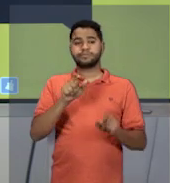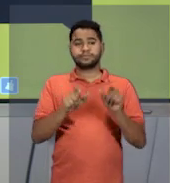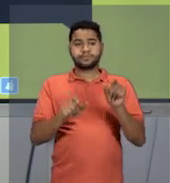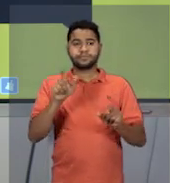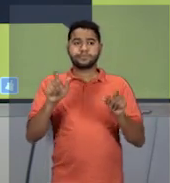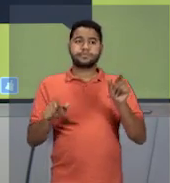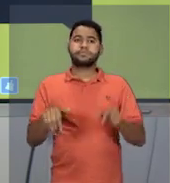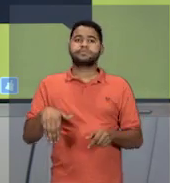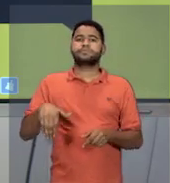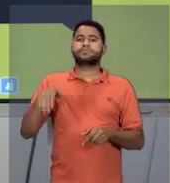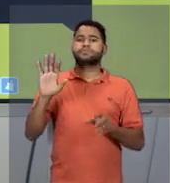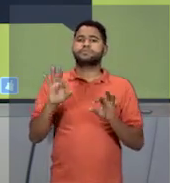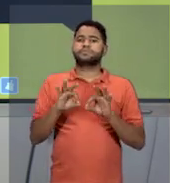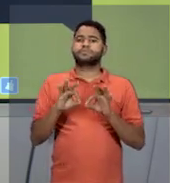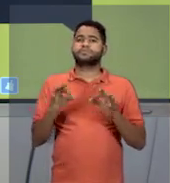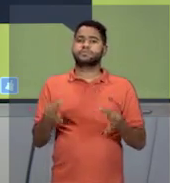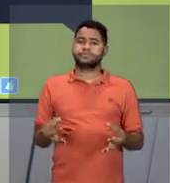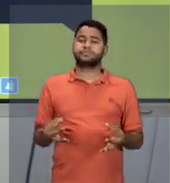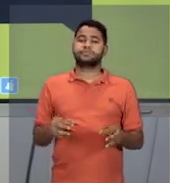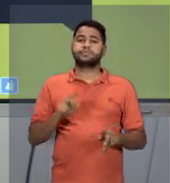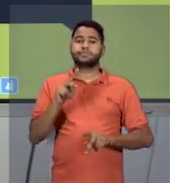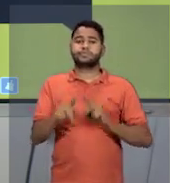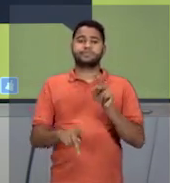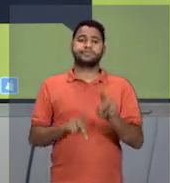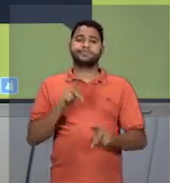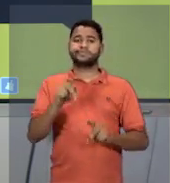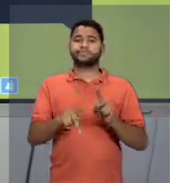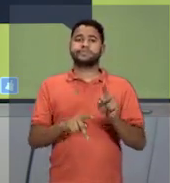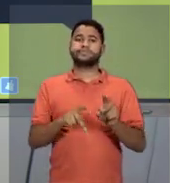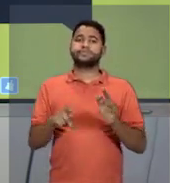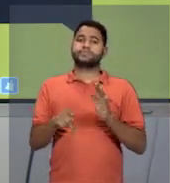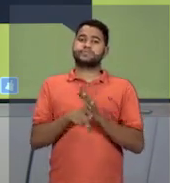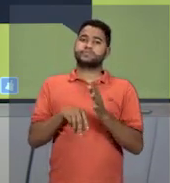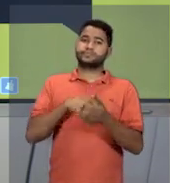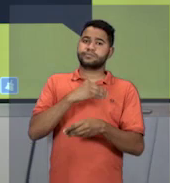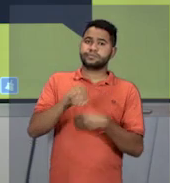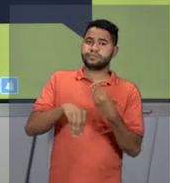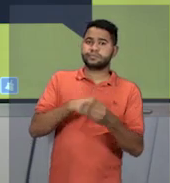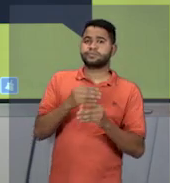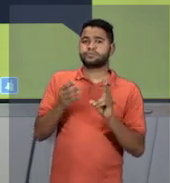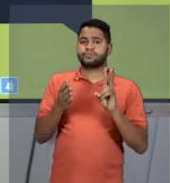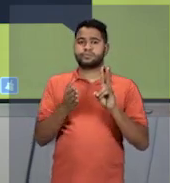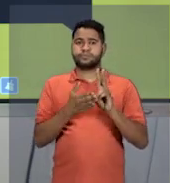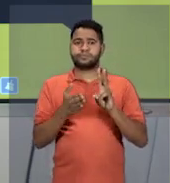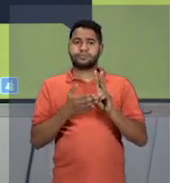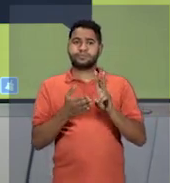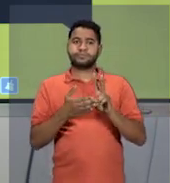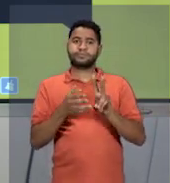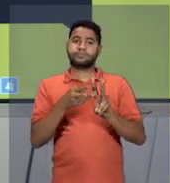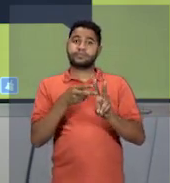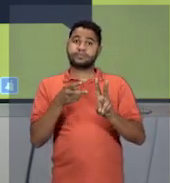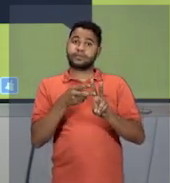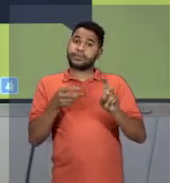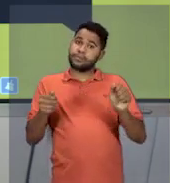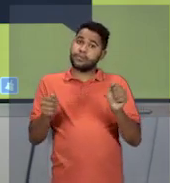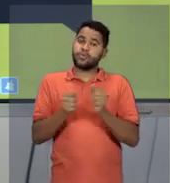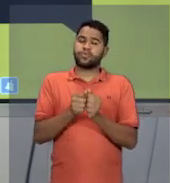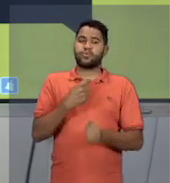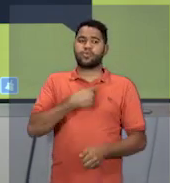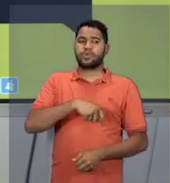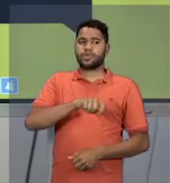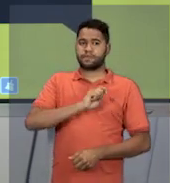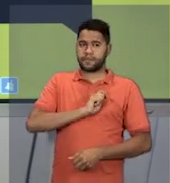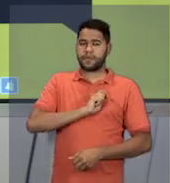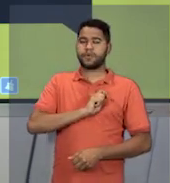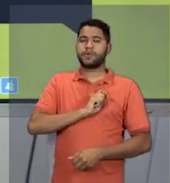pessoas mais simples, população mais simples, que são misturas de indígenas com espanhóis.